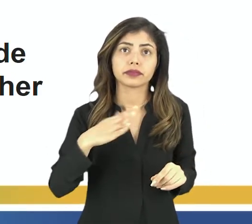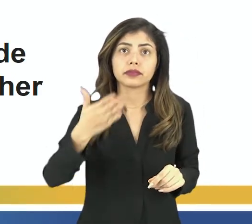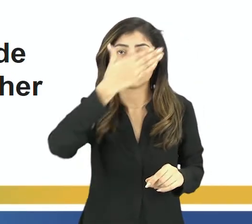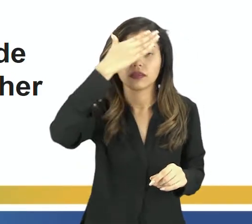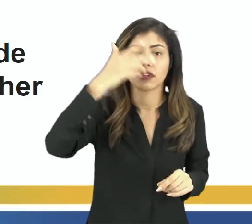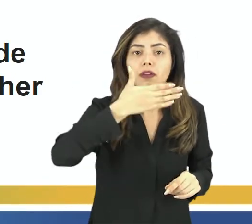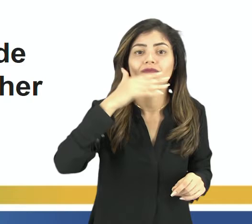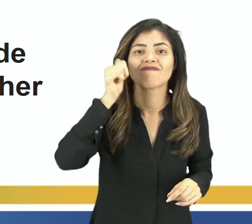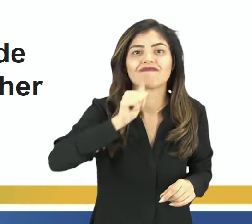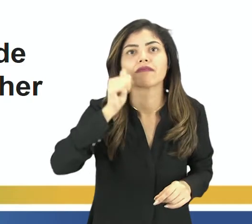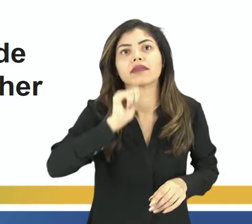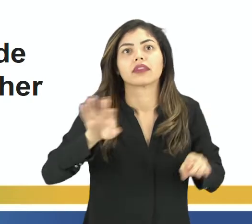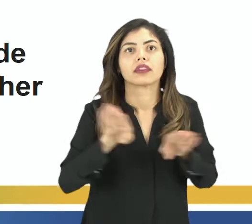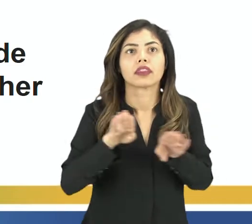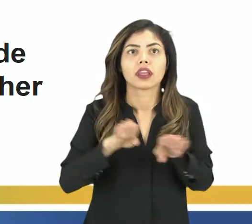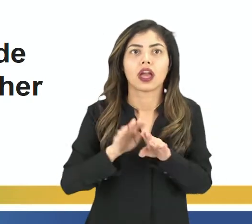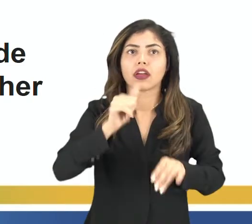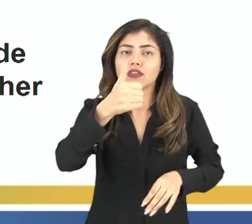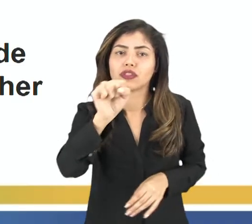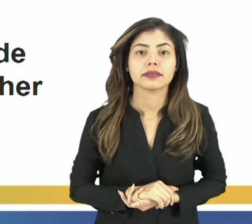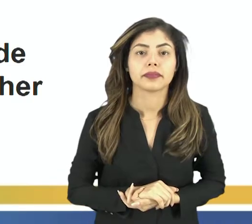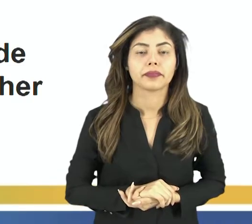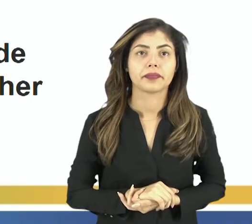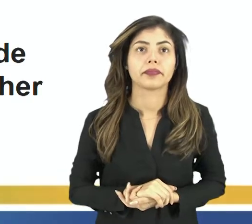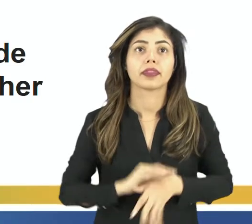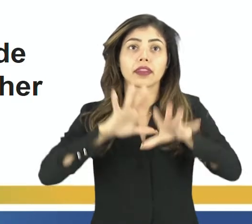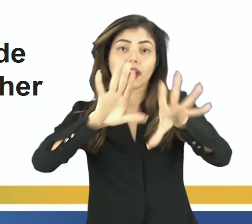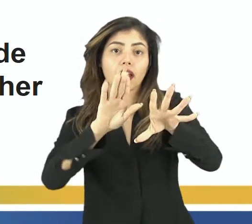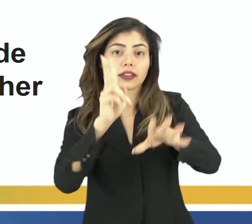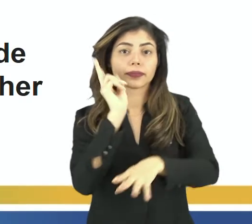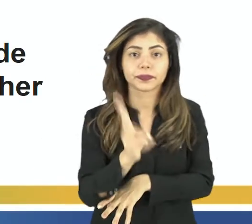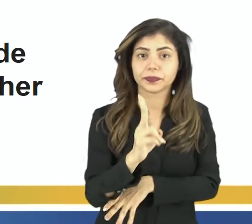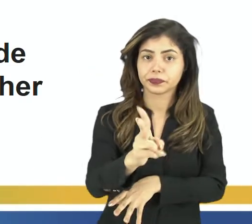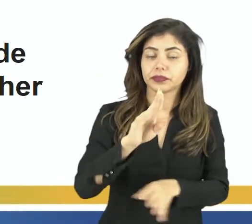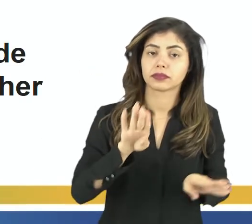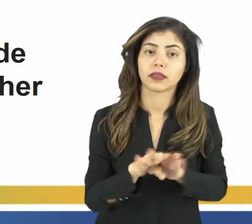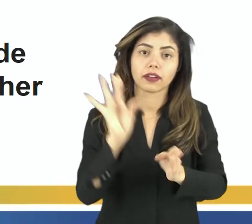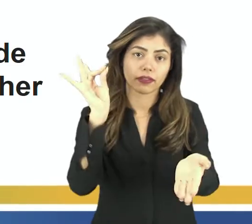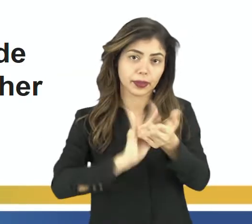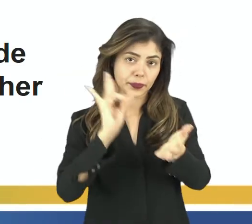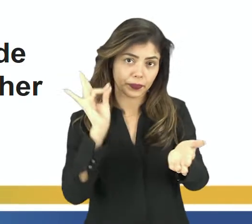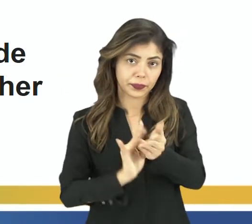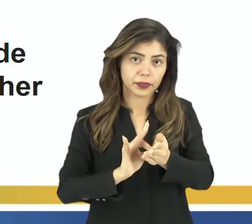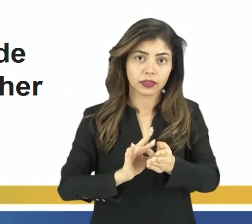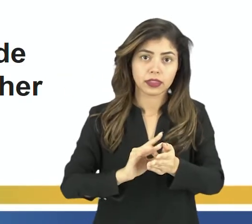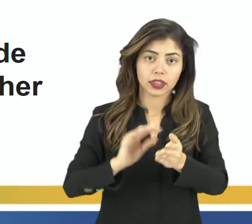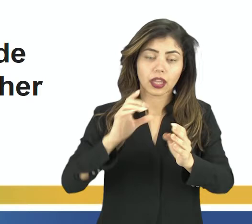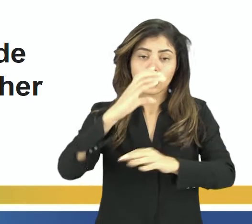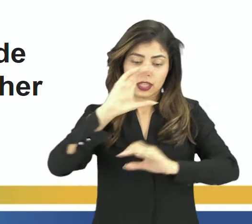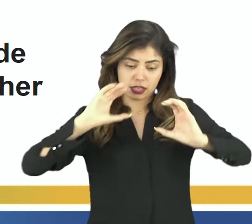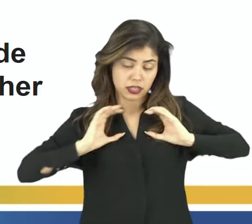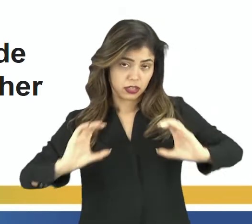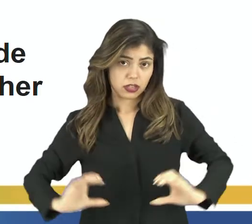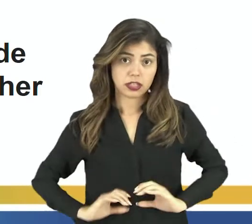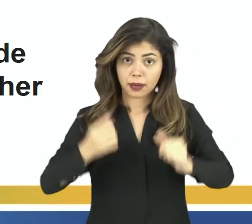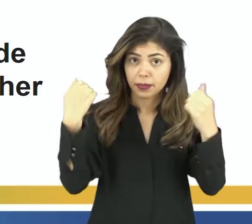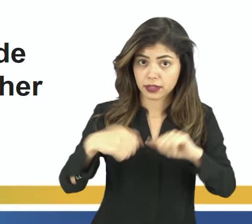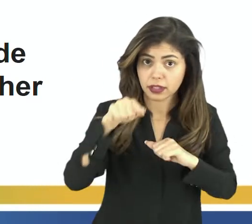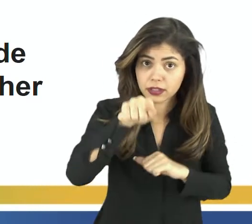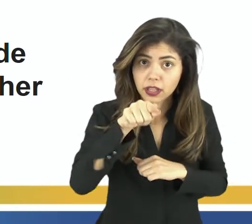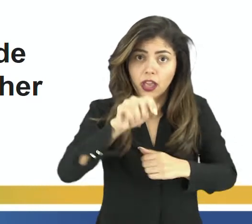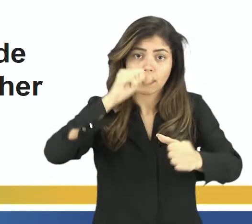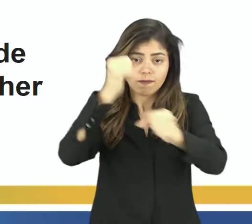terá trabalhado 18 dias a mais do que o homem. Assim sendo, a verdadeira cidadania, ela tem que